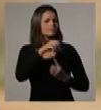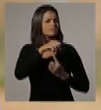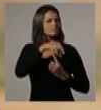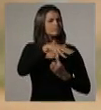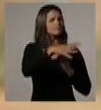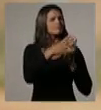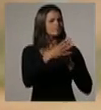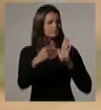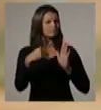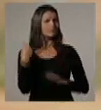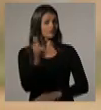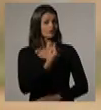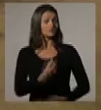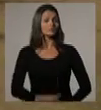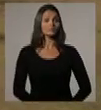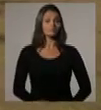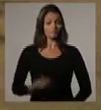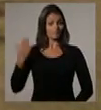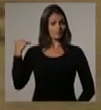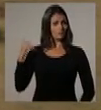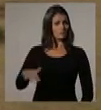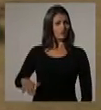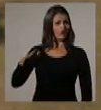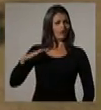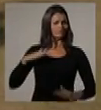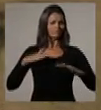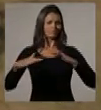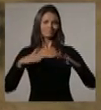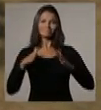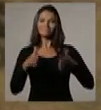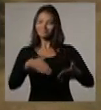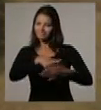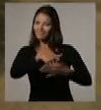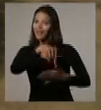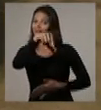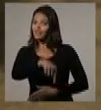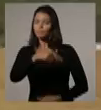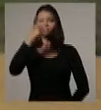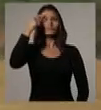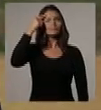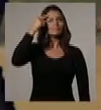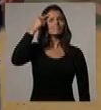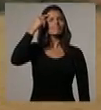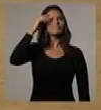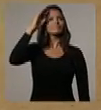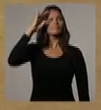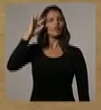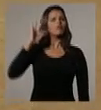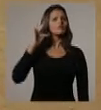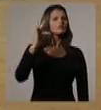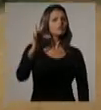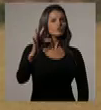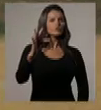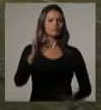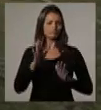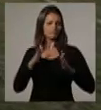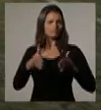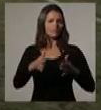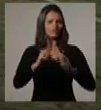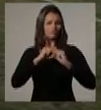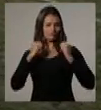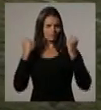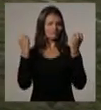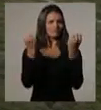uma uma referência pra gente quando eu era moleque jogava pelada aqui e pensava num dia que ia jogar no